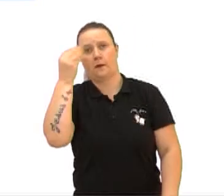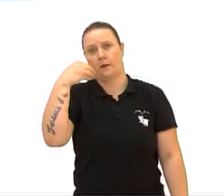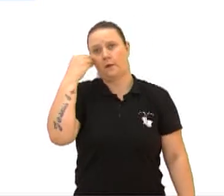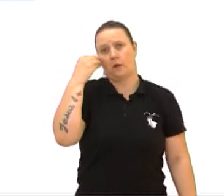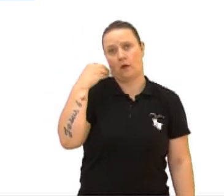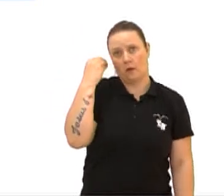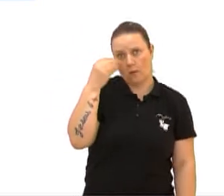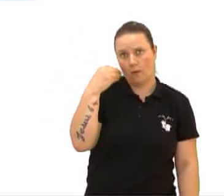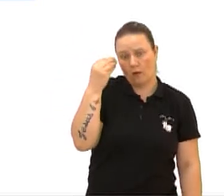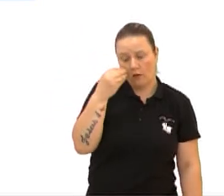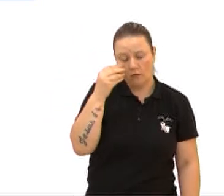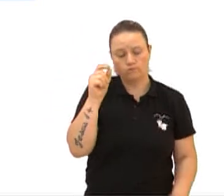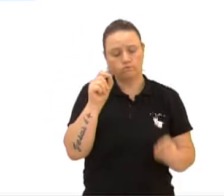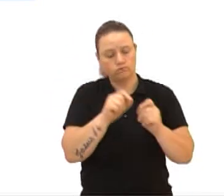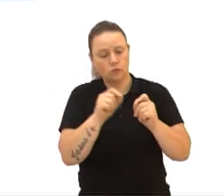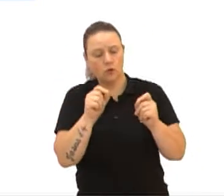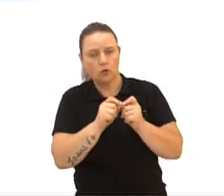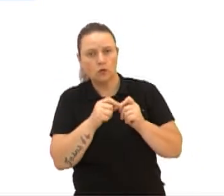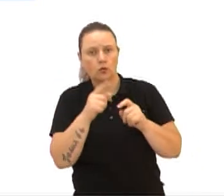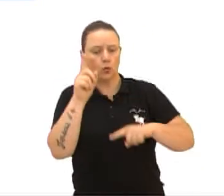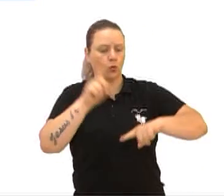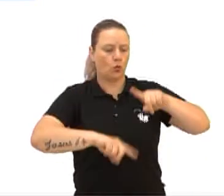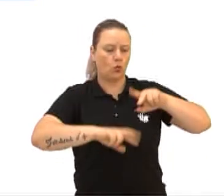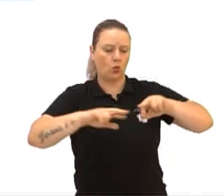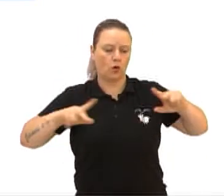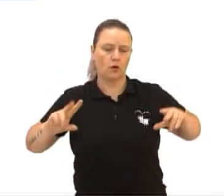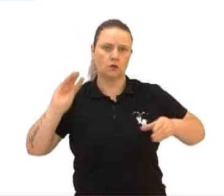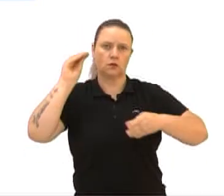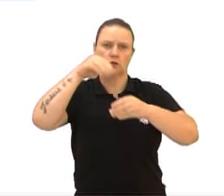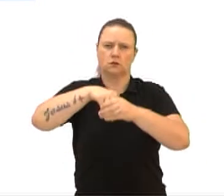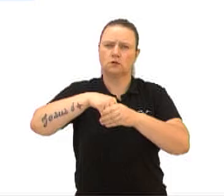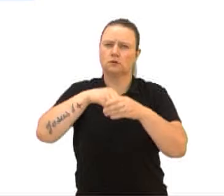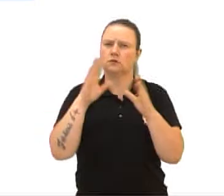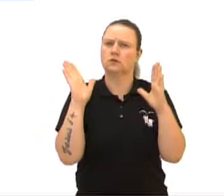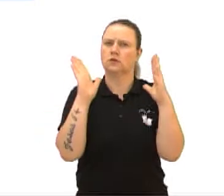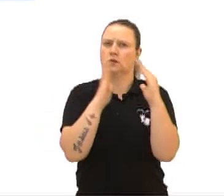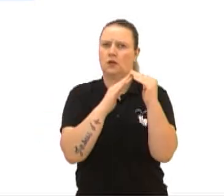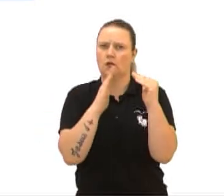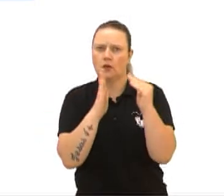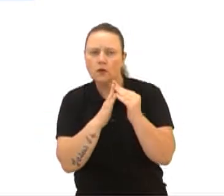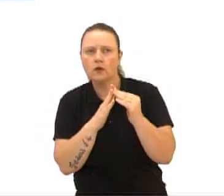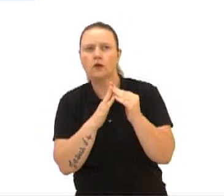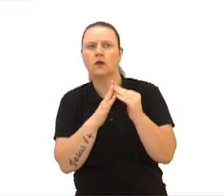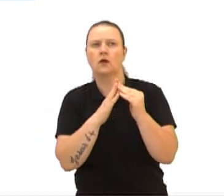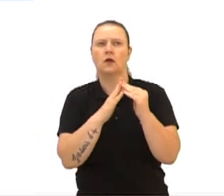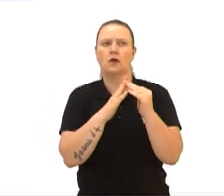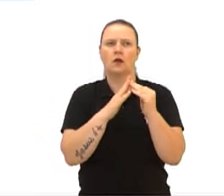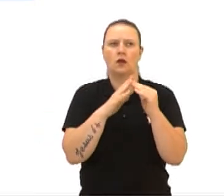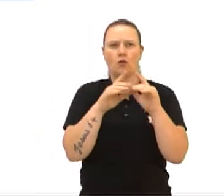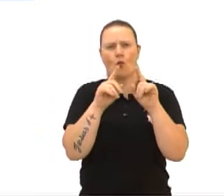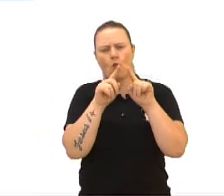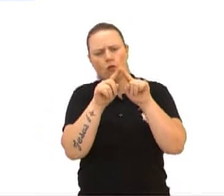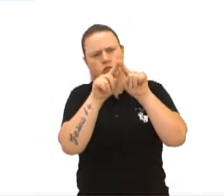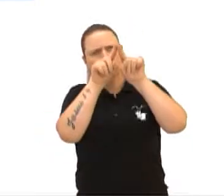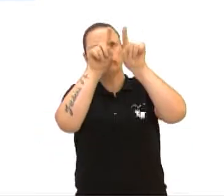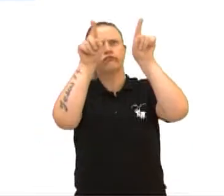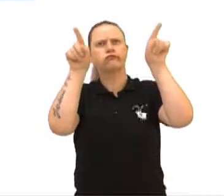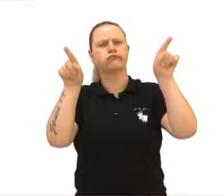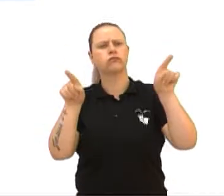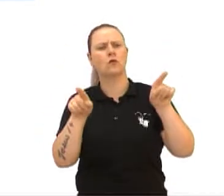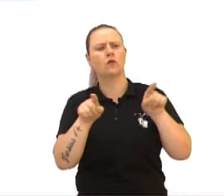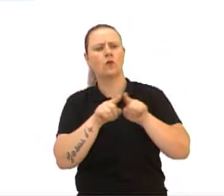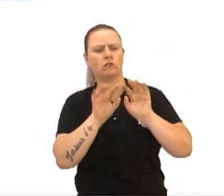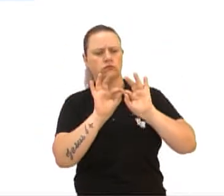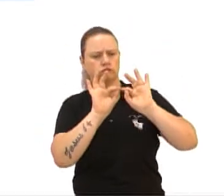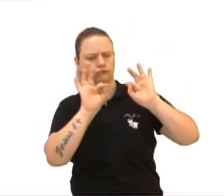objetos circulares que você tem lá na sua casa. Então, eu vou pegar o objeto, vou ver, né, quanto é que é o